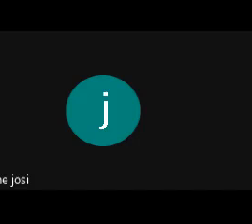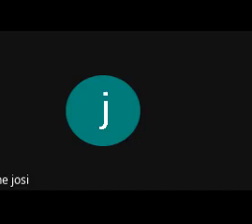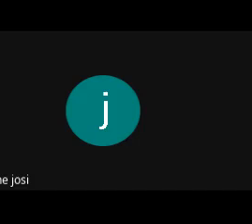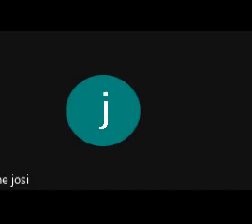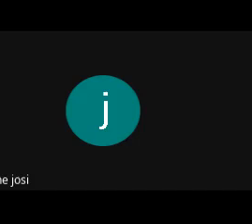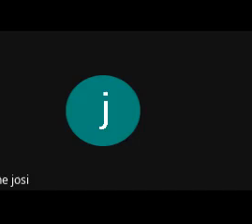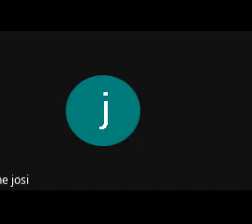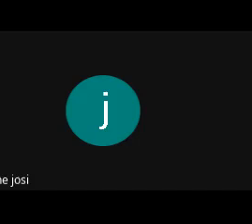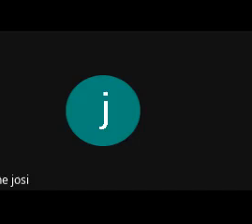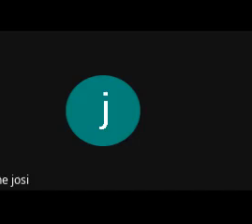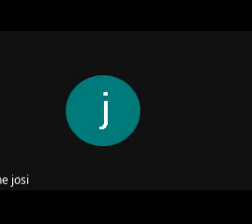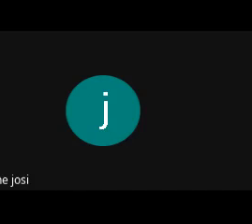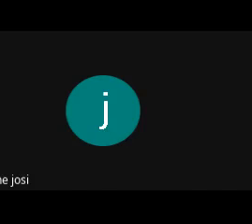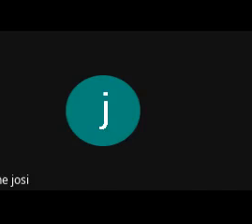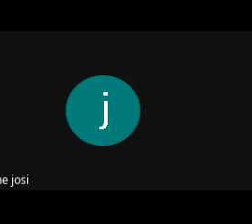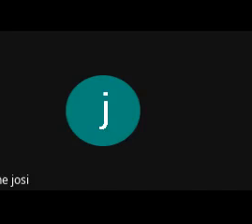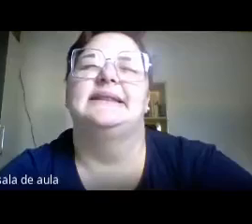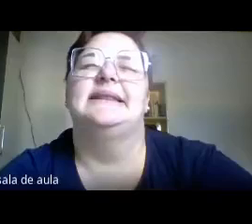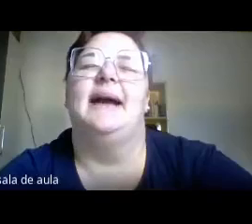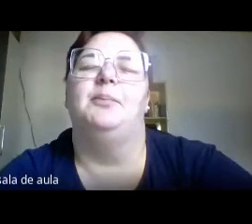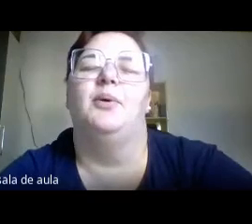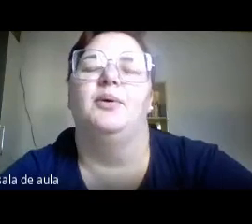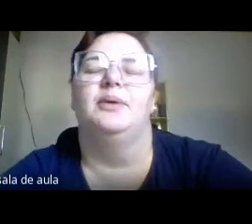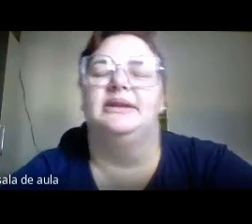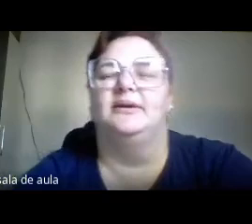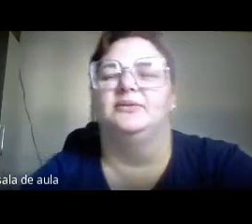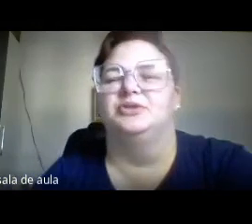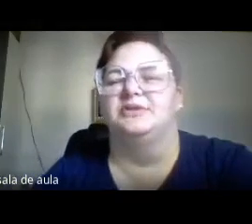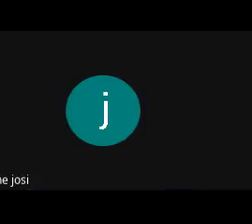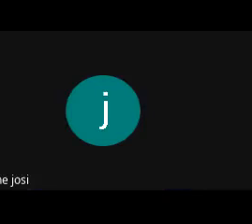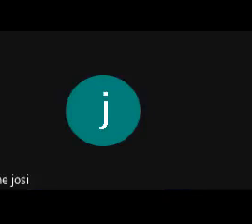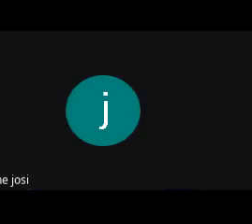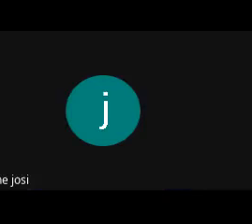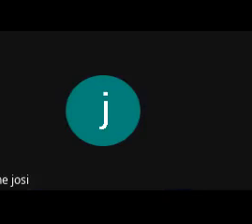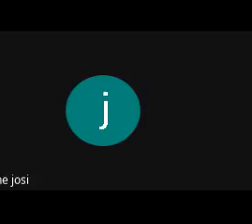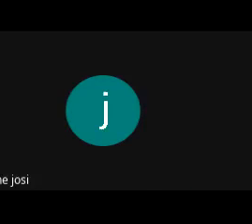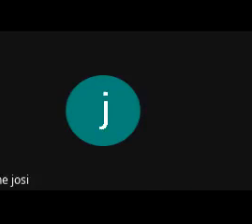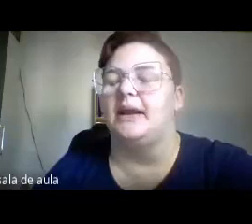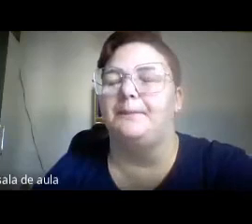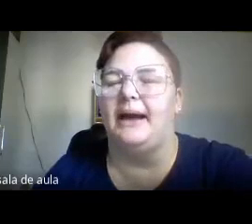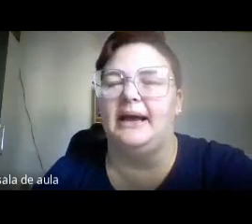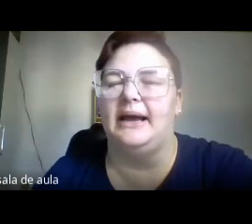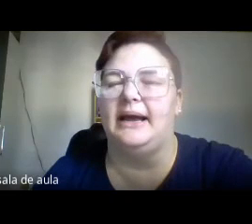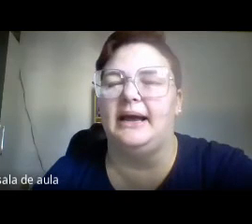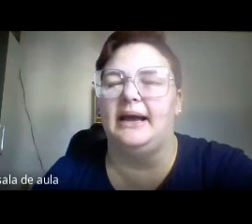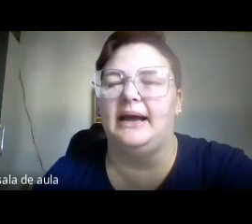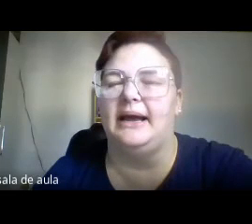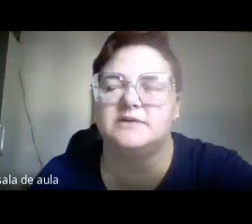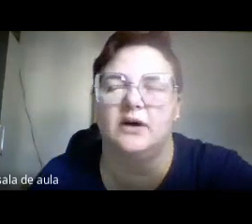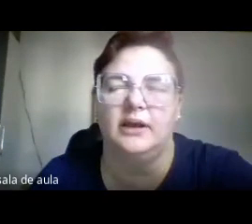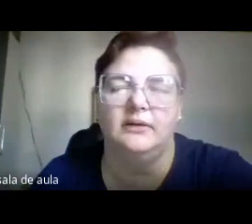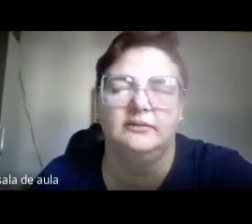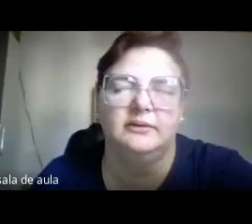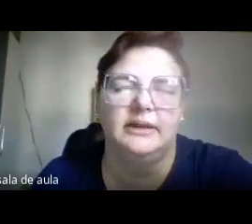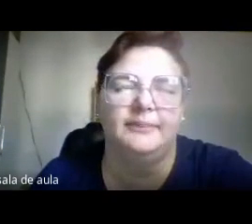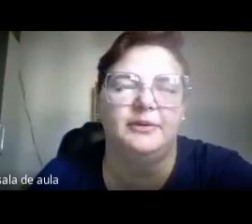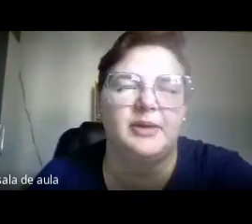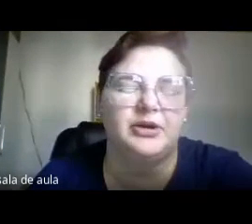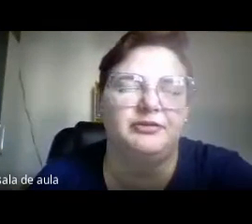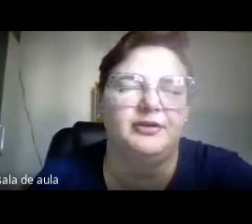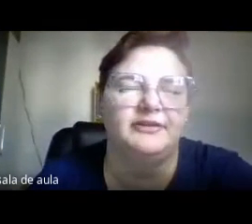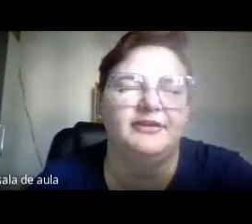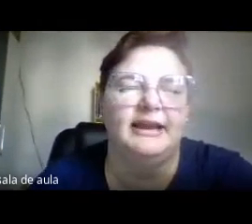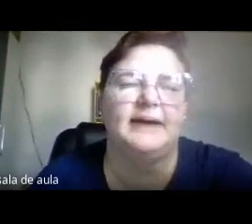quando for assim curtinho, não tem problema, né? Tá bom, então, Josi. Obrigada. Rapaz, qualquer coisa, só